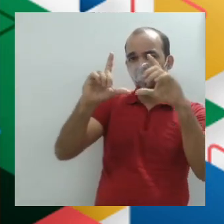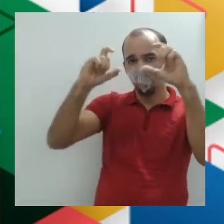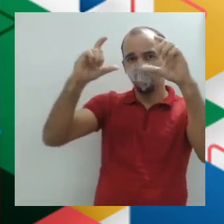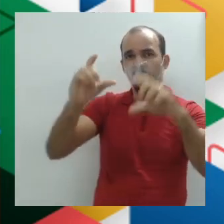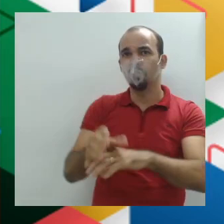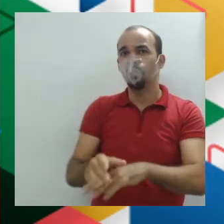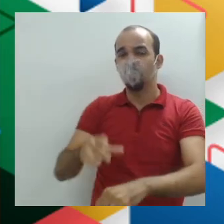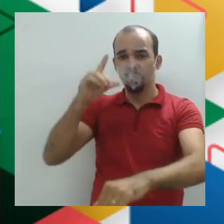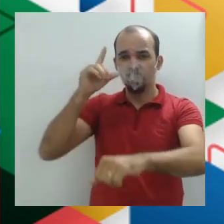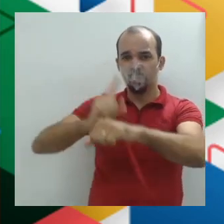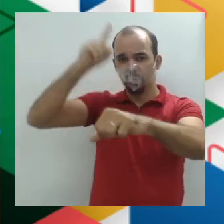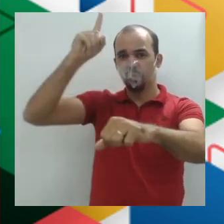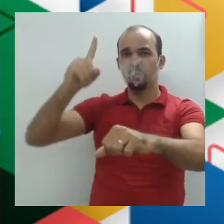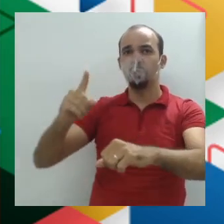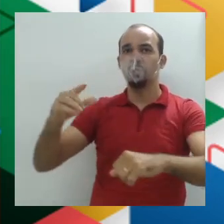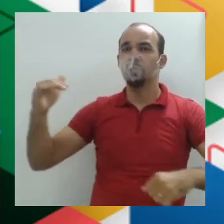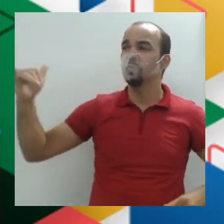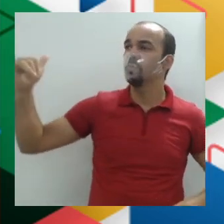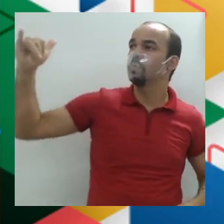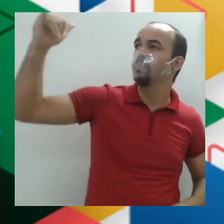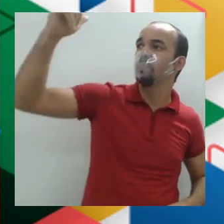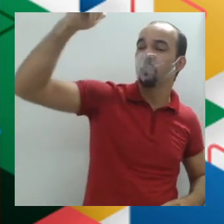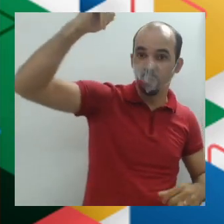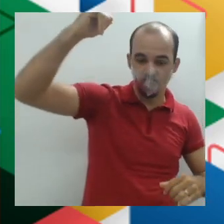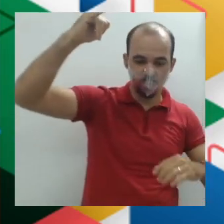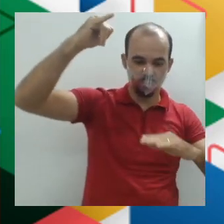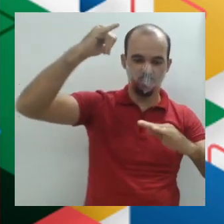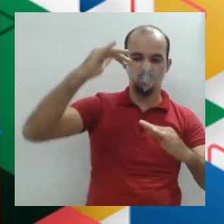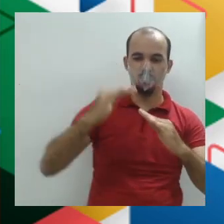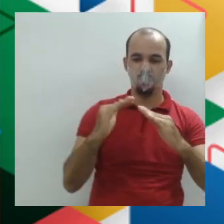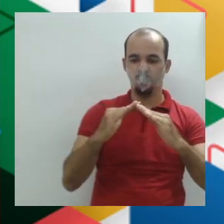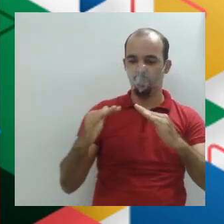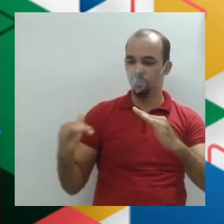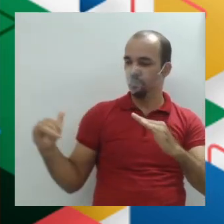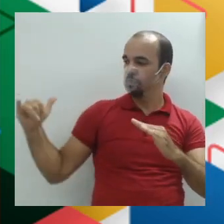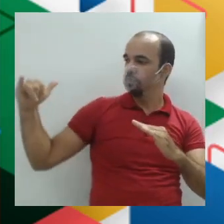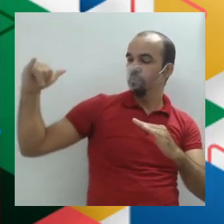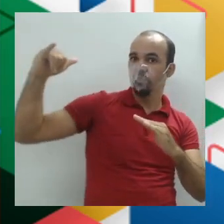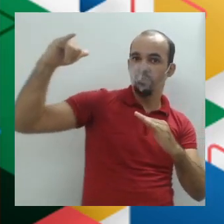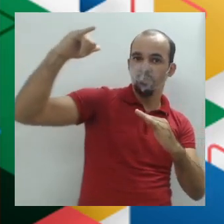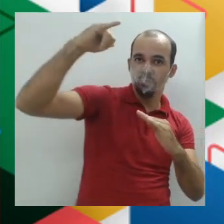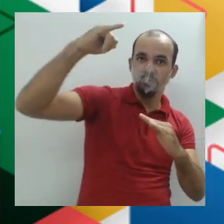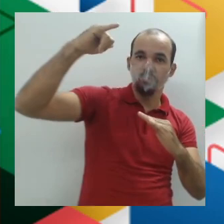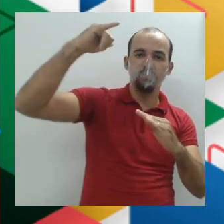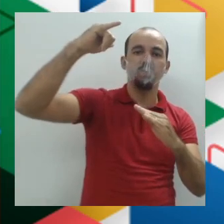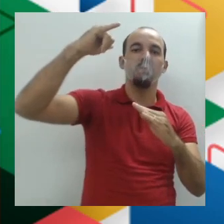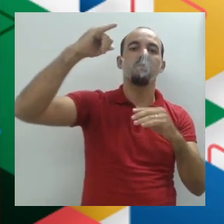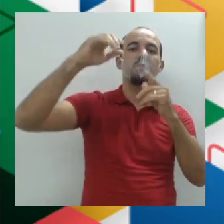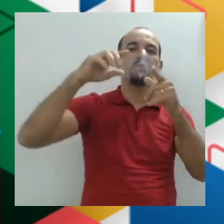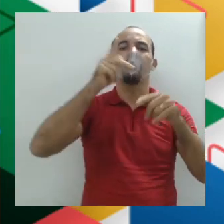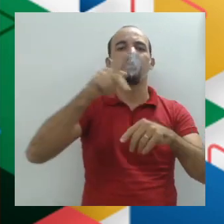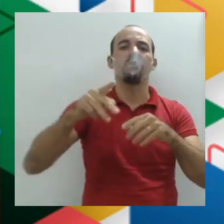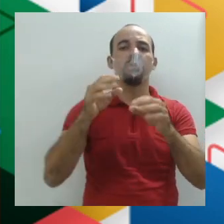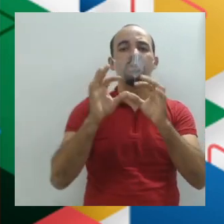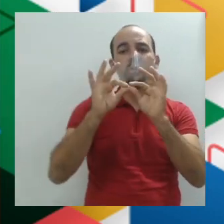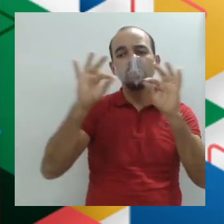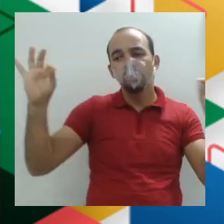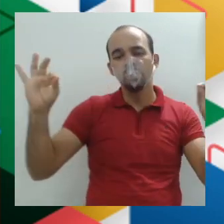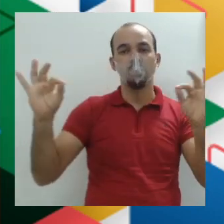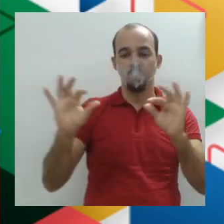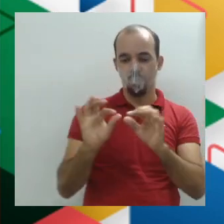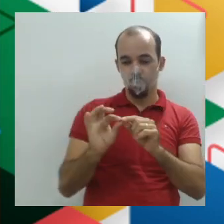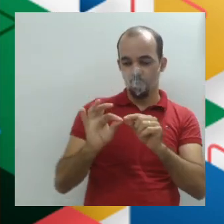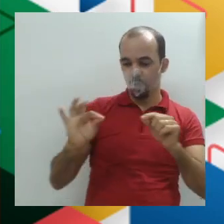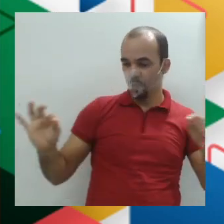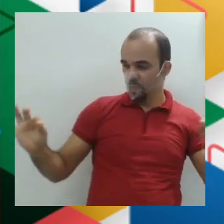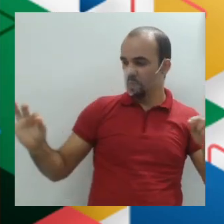em que o avião passou por cima da casa. A trajetória do avião foi representada por um segmento de reta e verificou-se que o ângulo